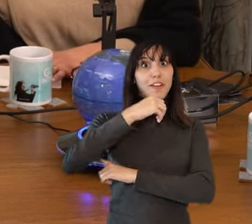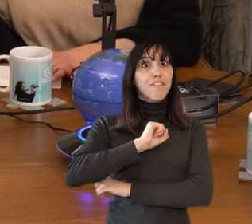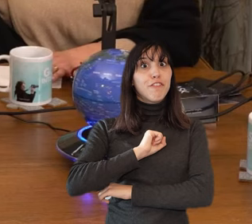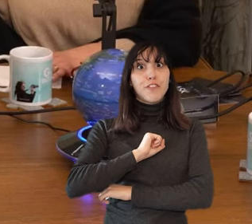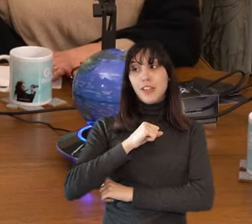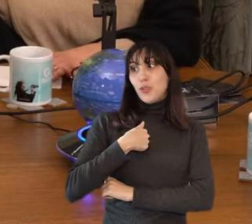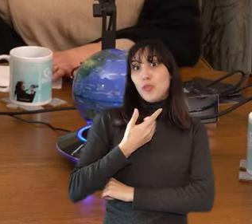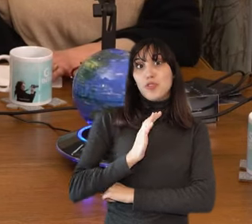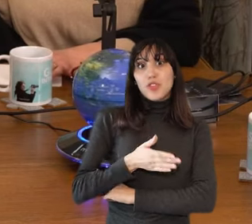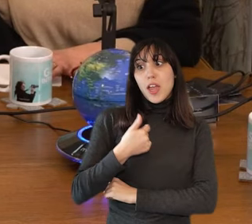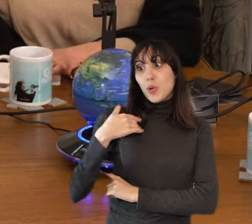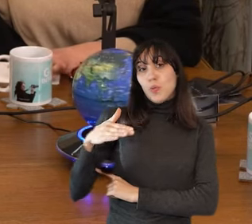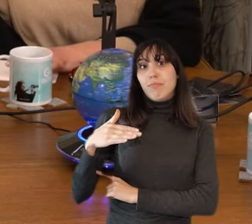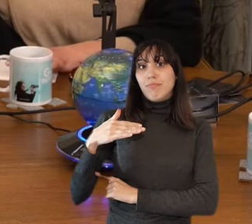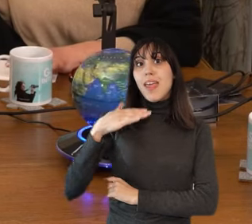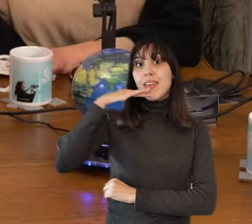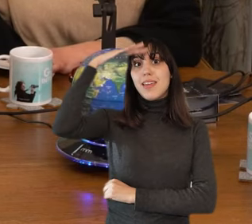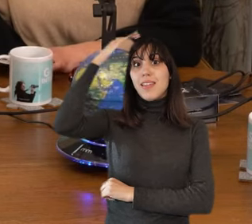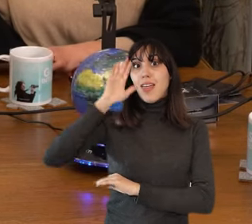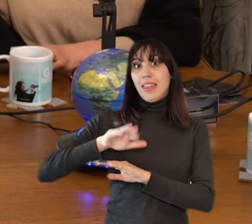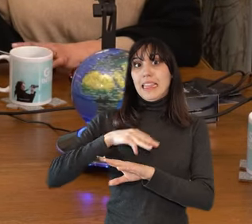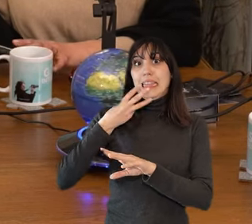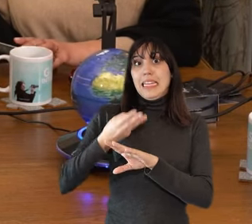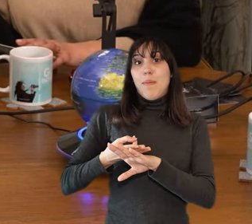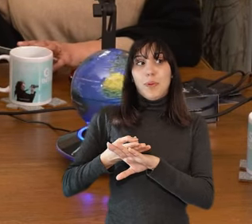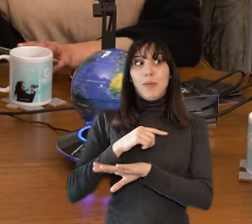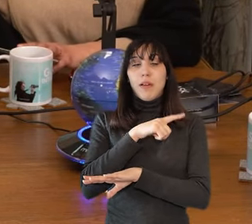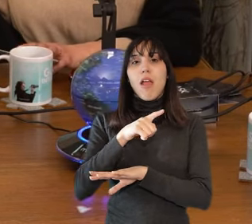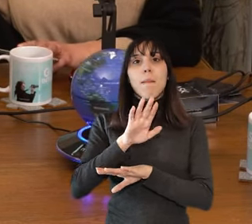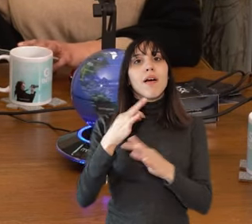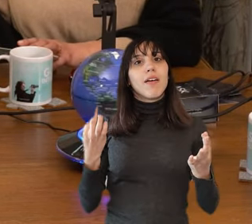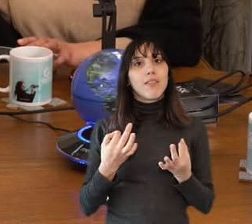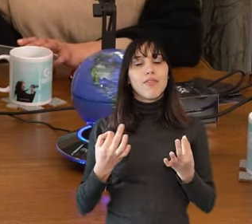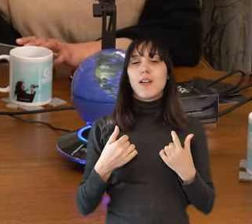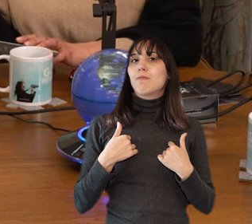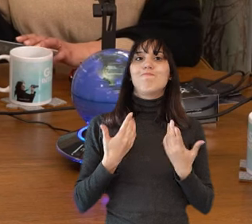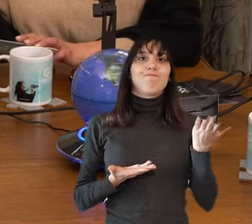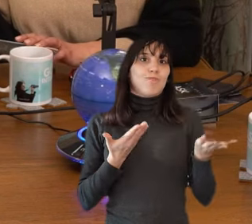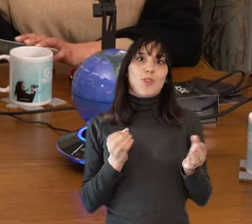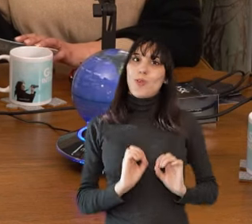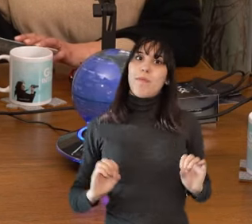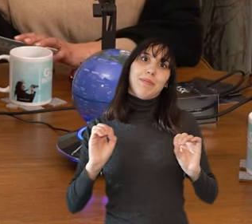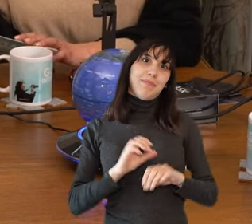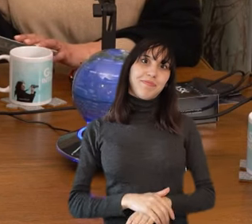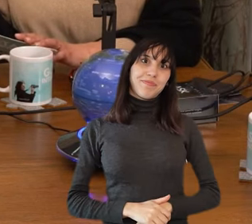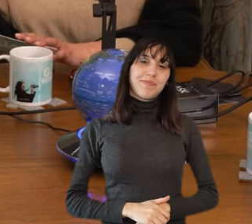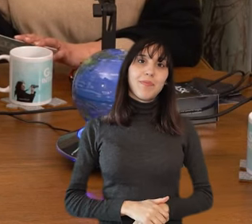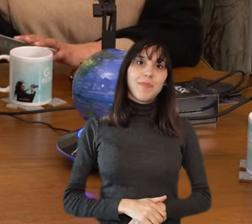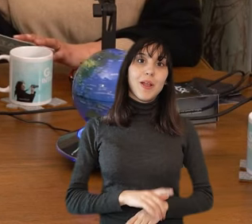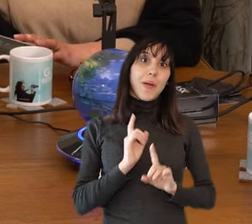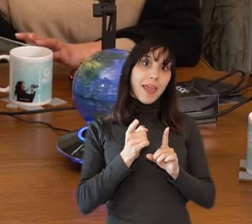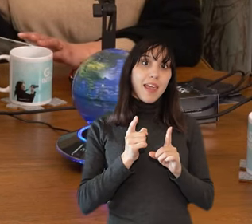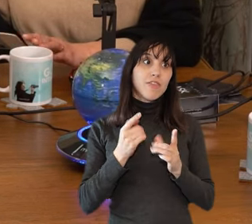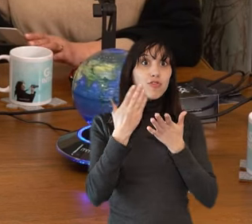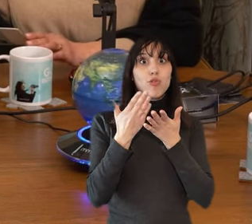que já tenho o triplo da idade mas realmente não não se compara portanto é é uma